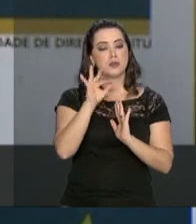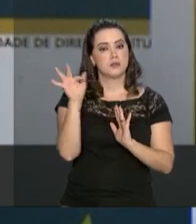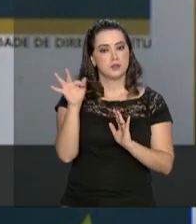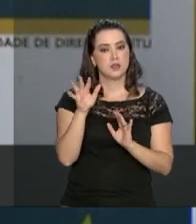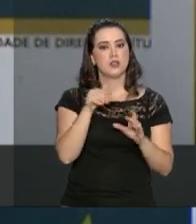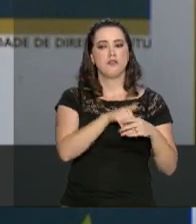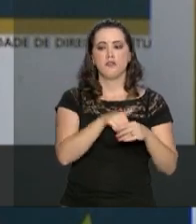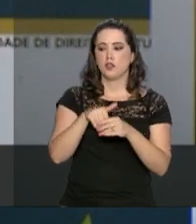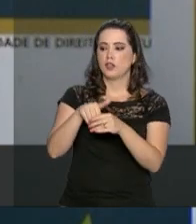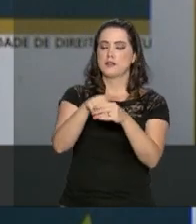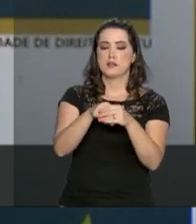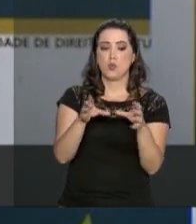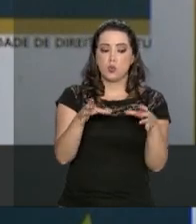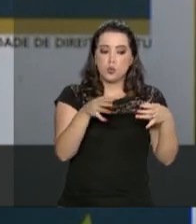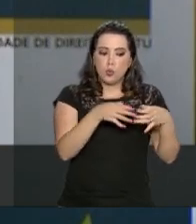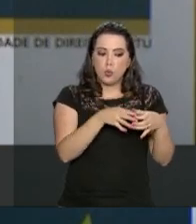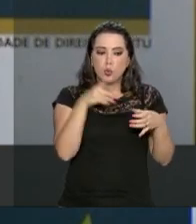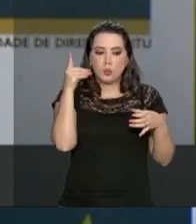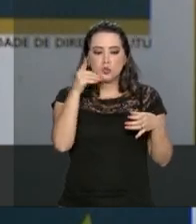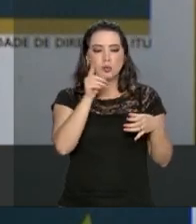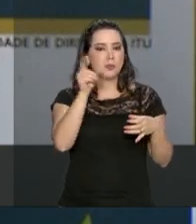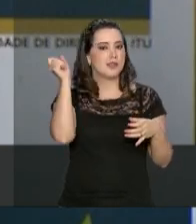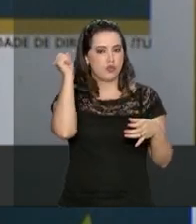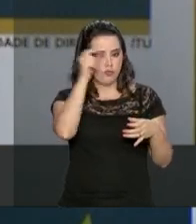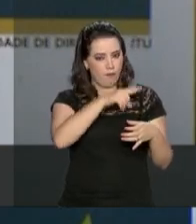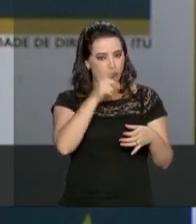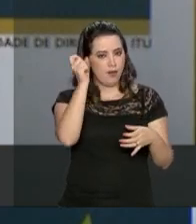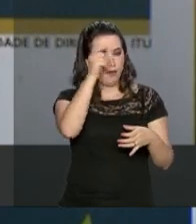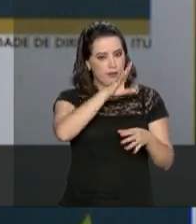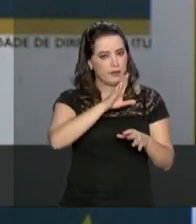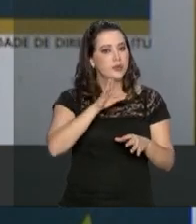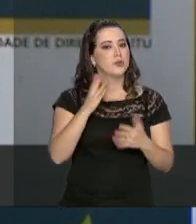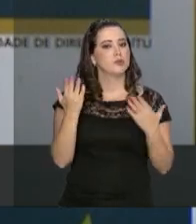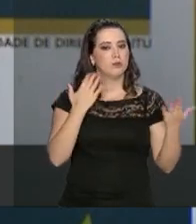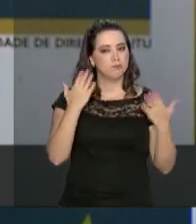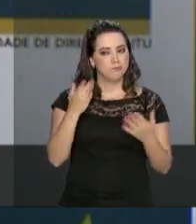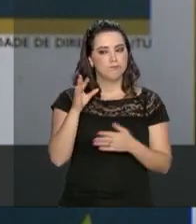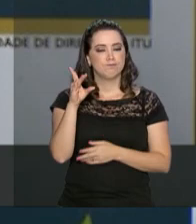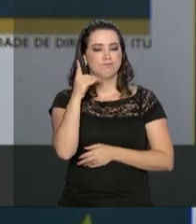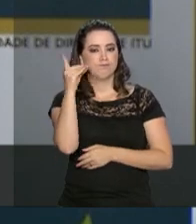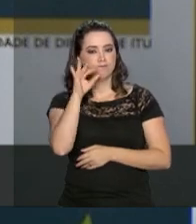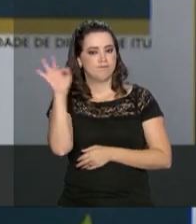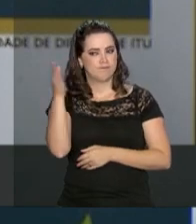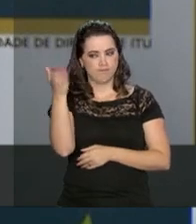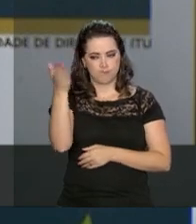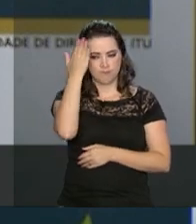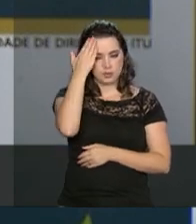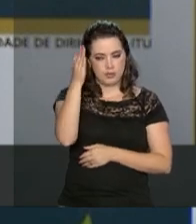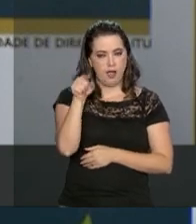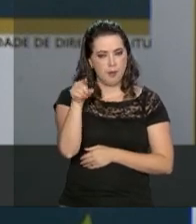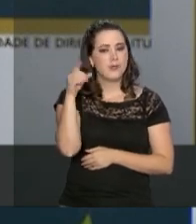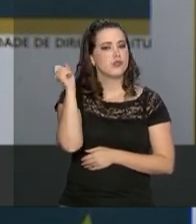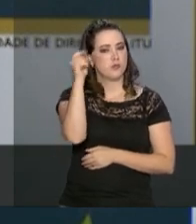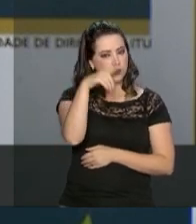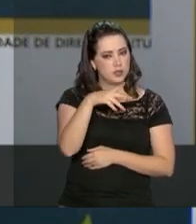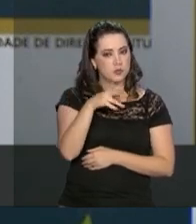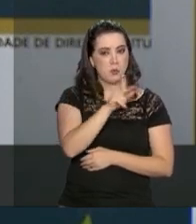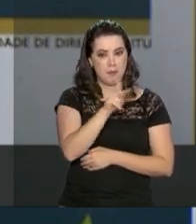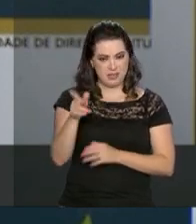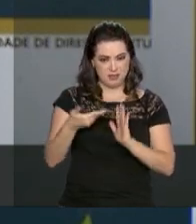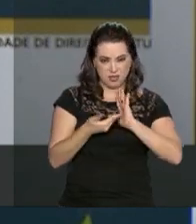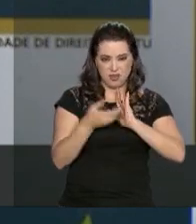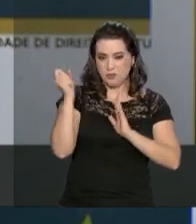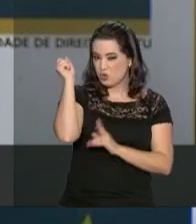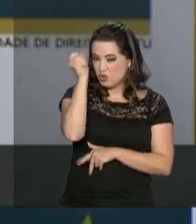eleição entre deputados é mais difícil do que uma eleição, virgulando, para deputado federal. Você sabe disso. Então, tudo isso